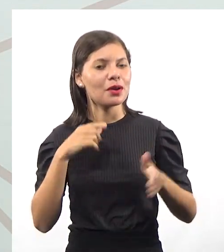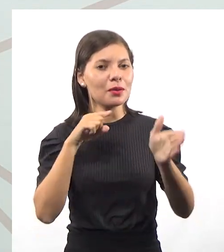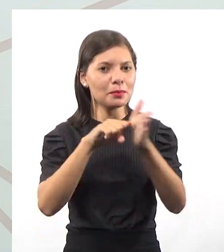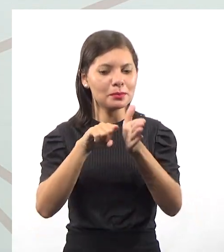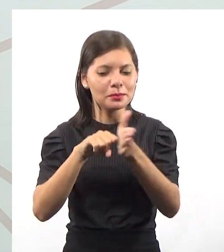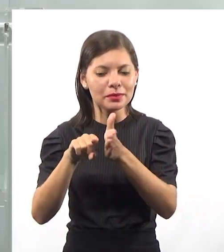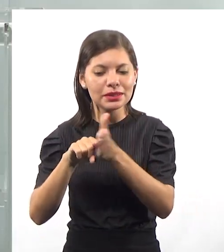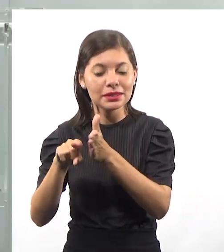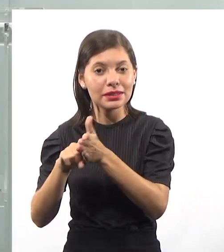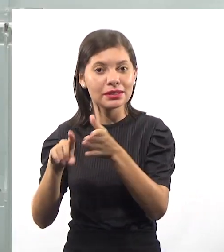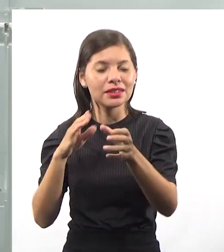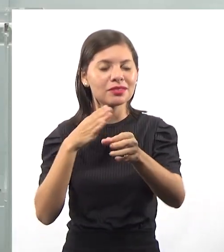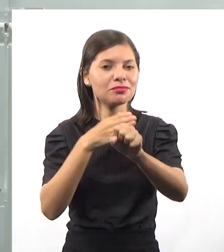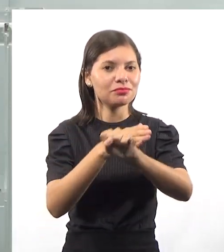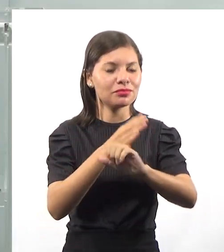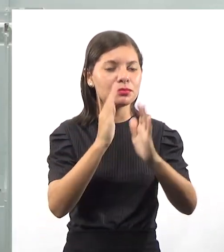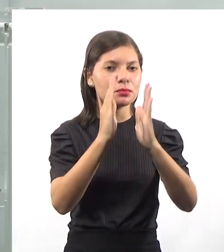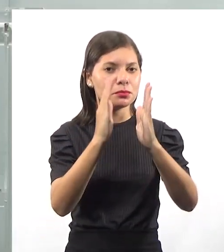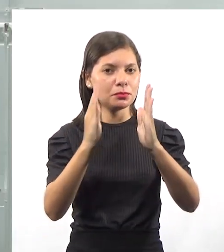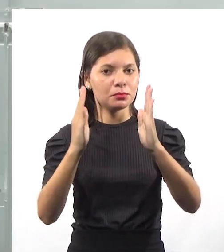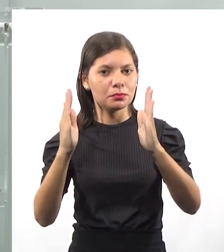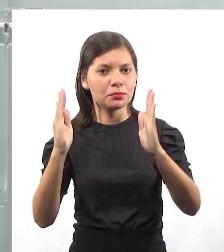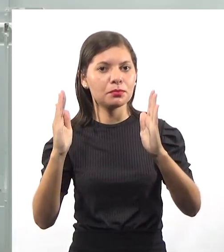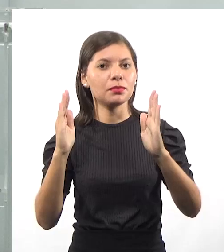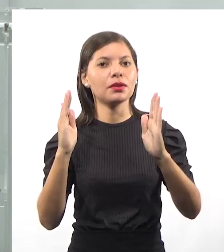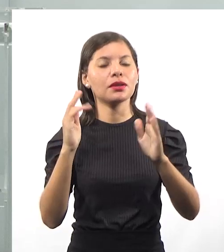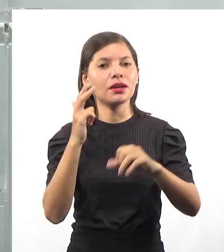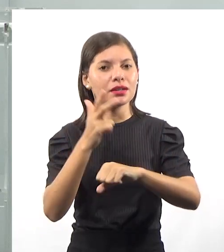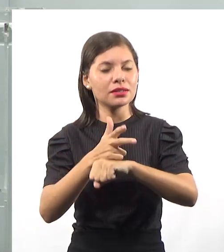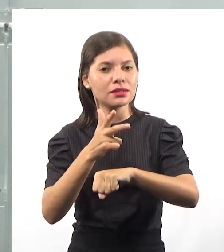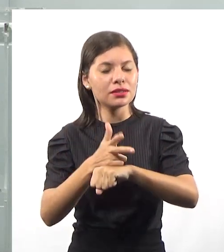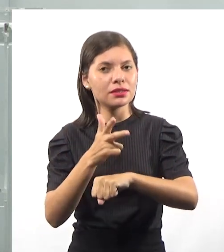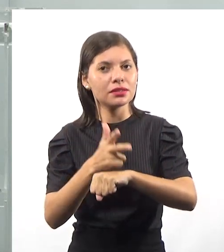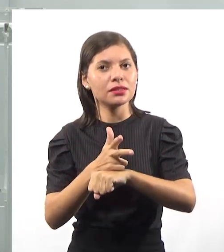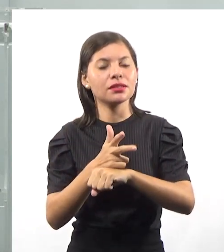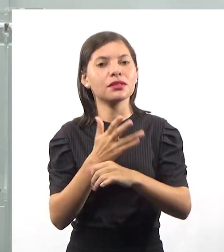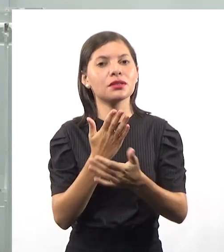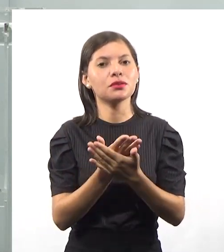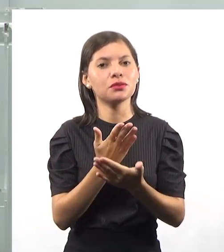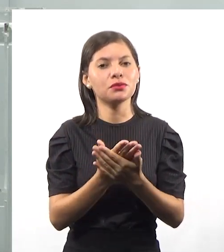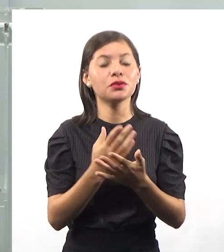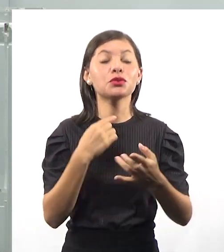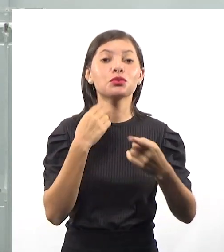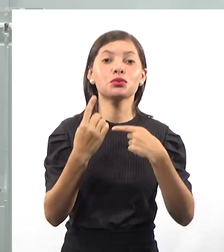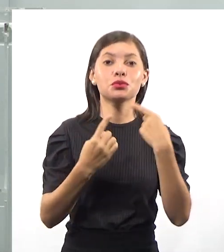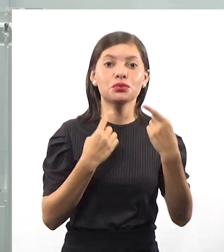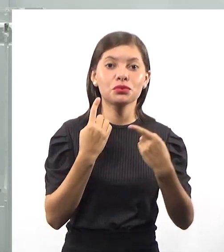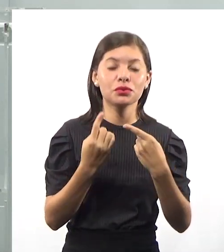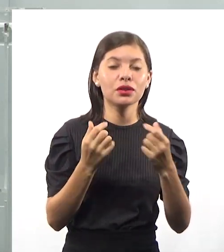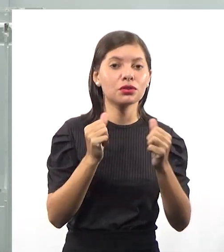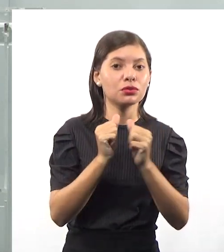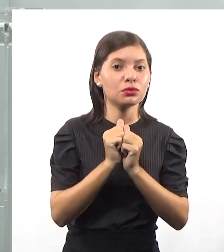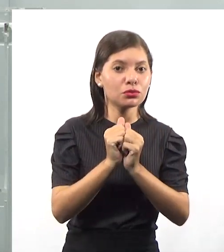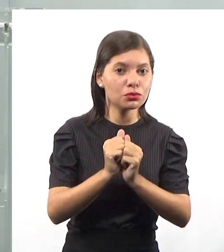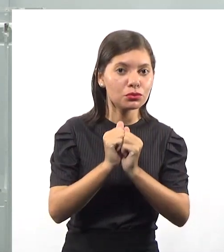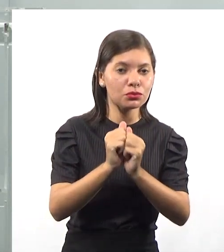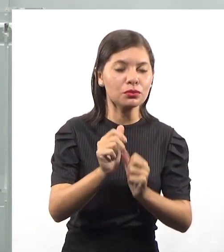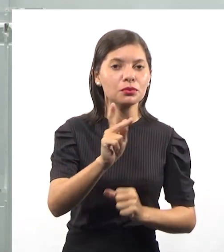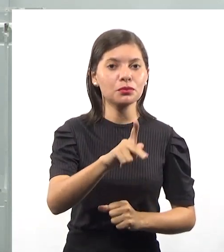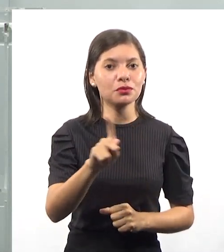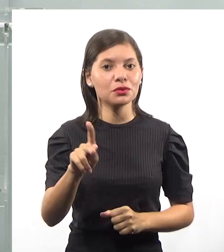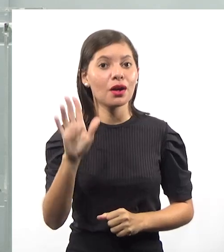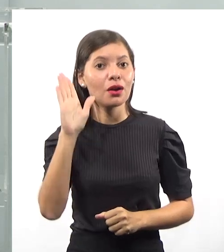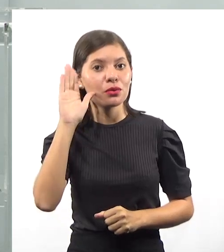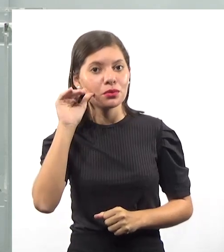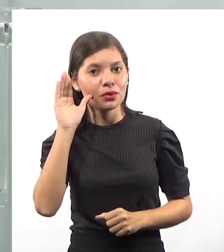gostou, pesquise, acesse a biblioteca virtual, assista os nossos episódios, tire as dúvidas com os